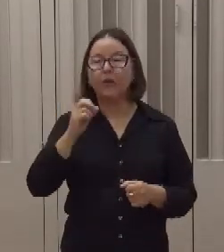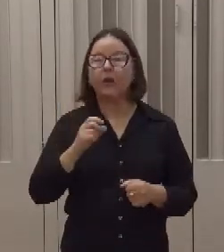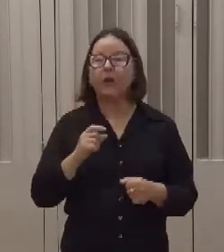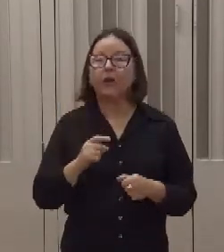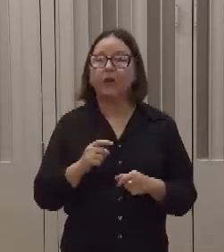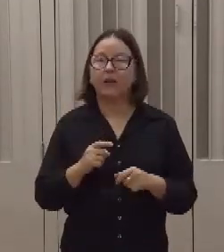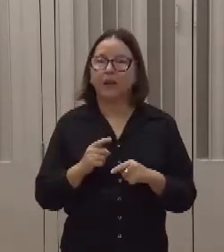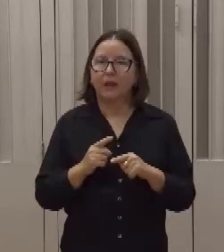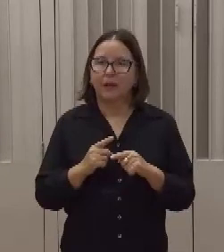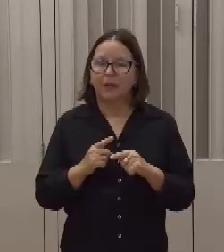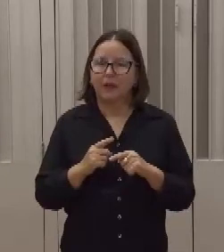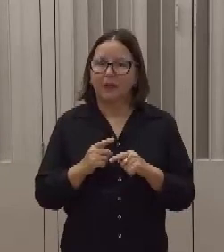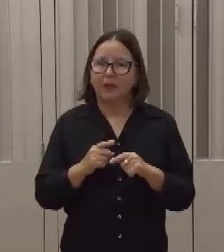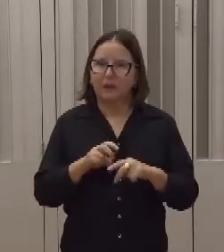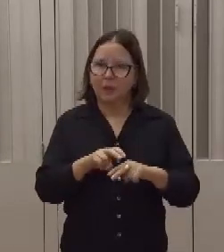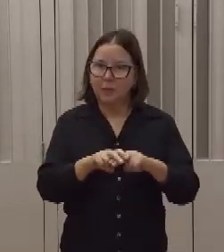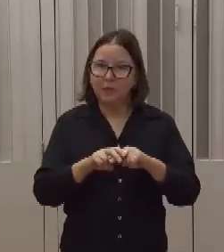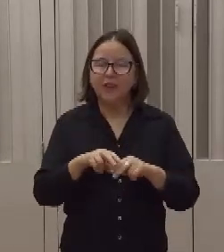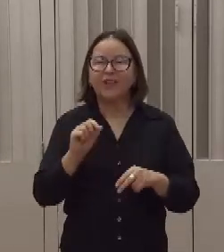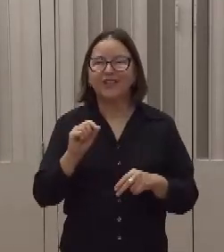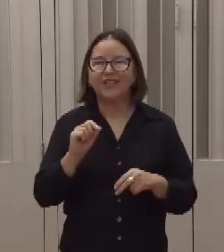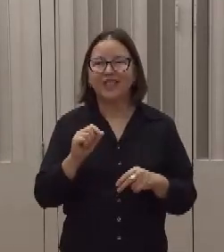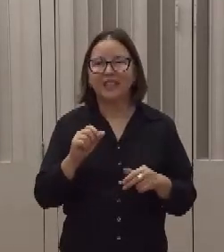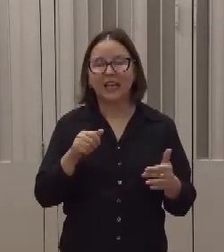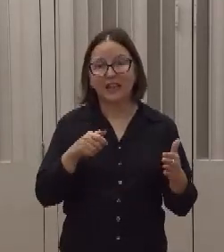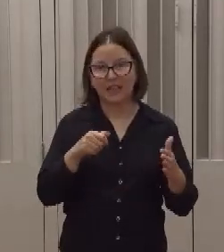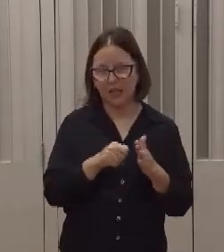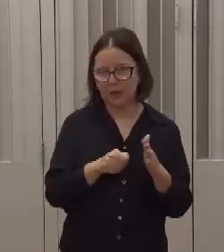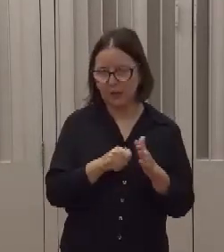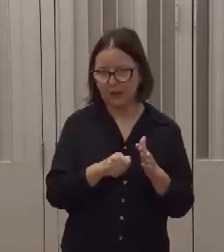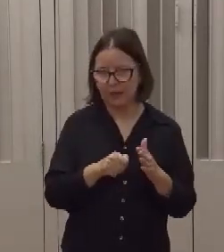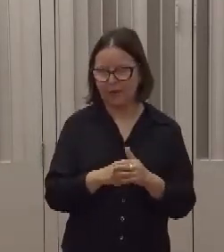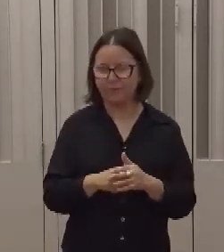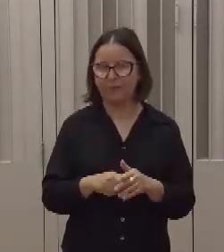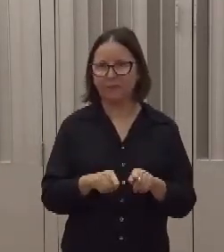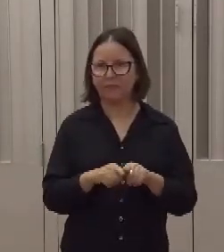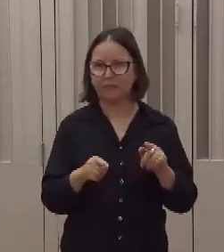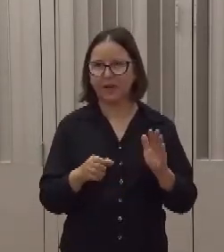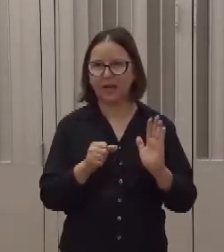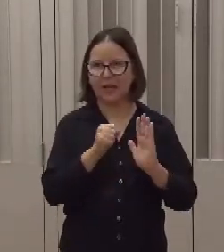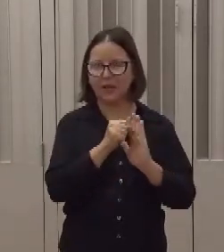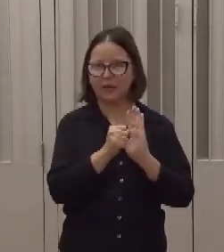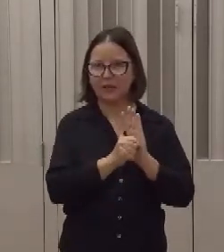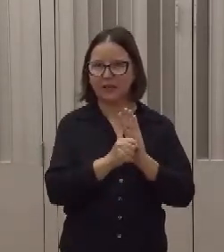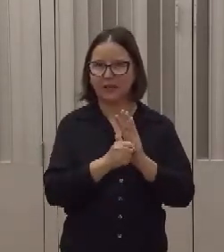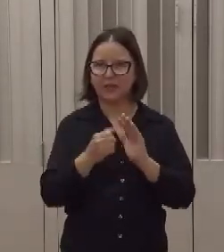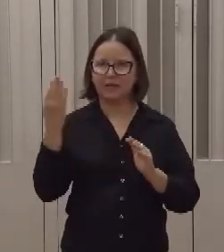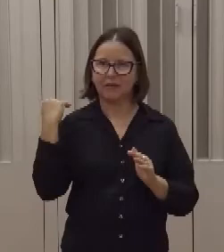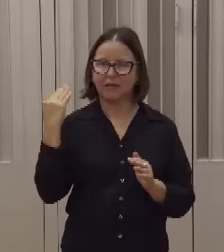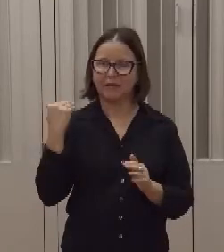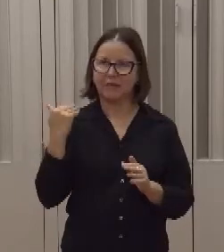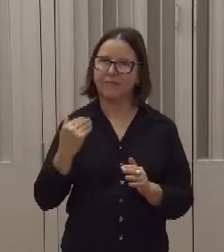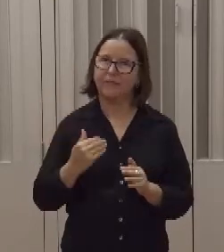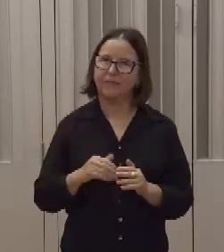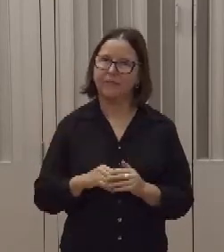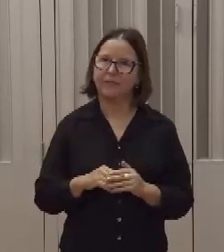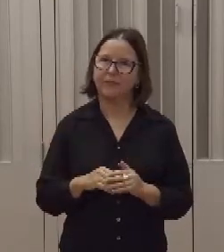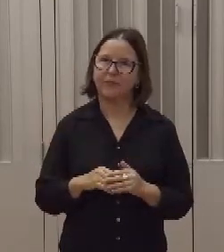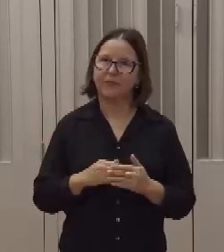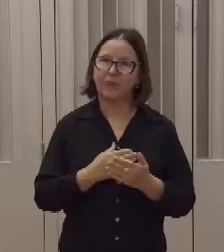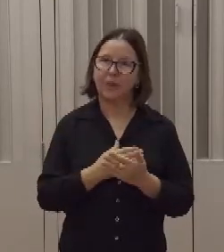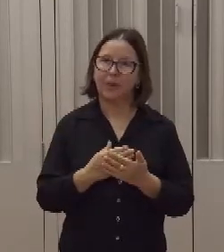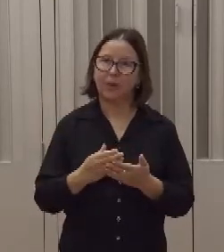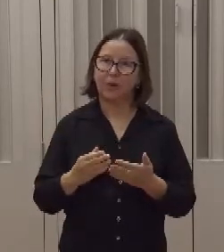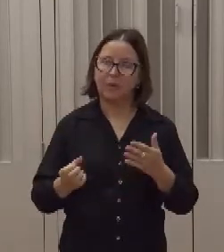eis que, pouco mais de um século atrás, algo chamado de secularismo começa a surgir